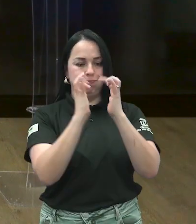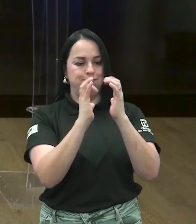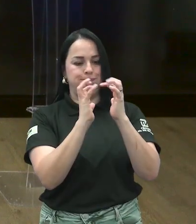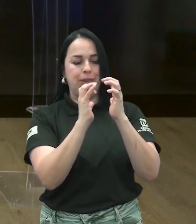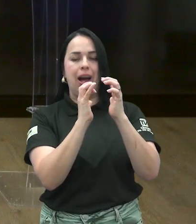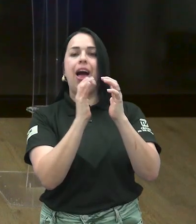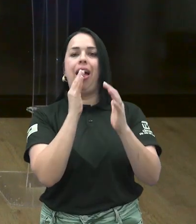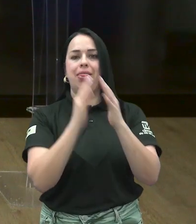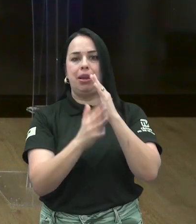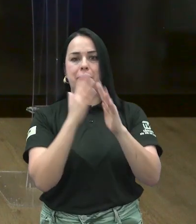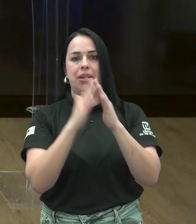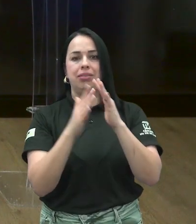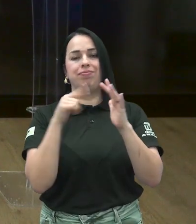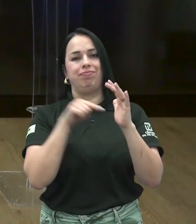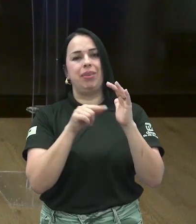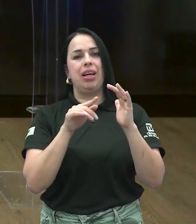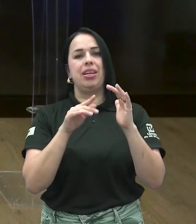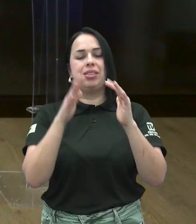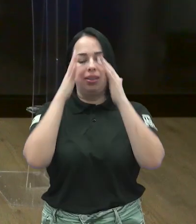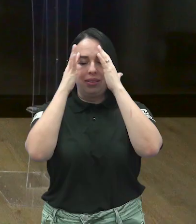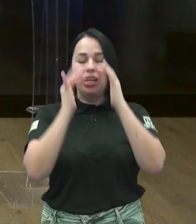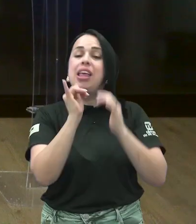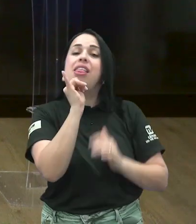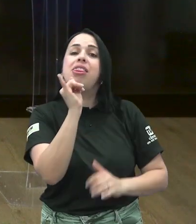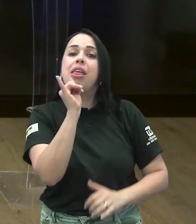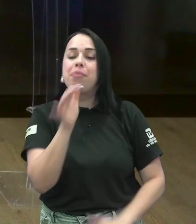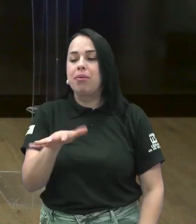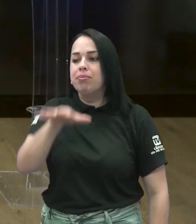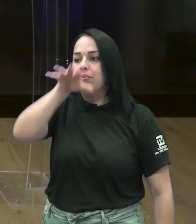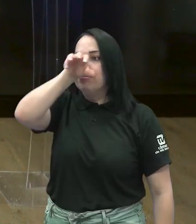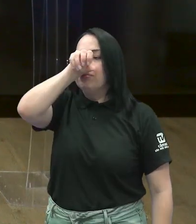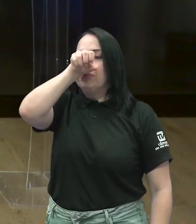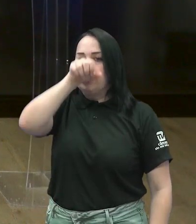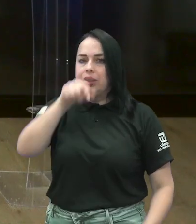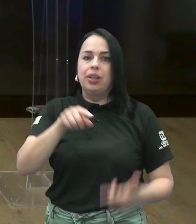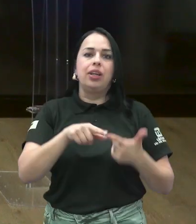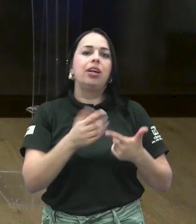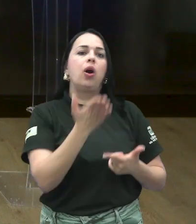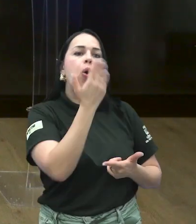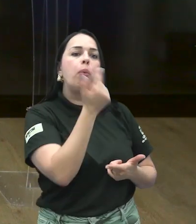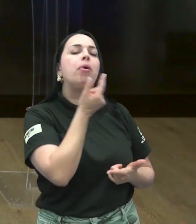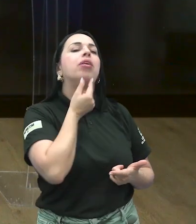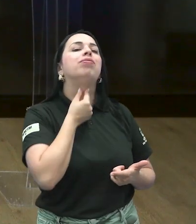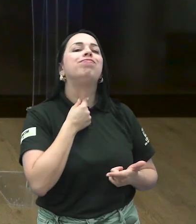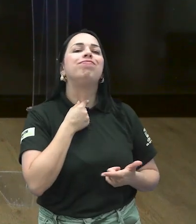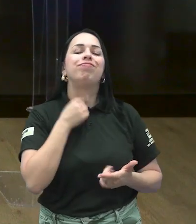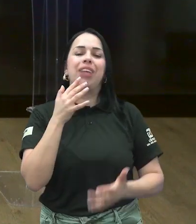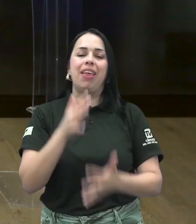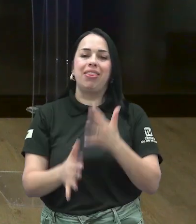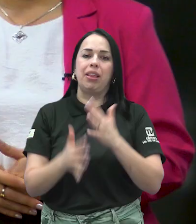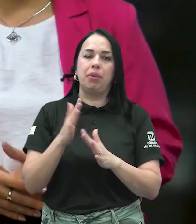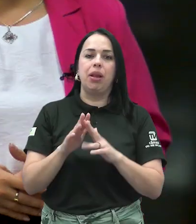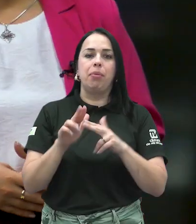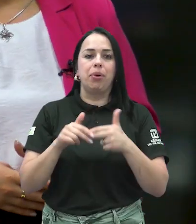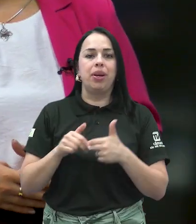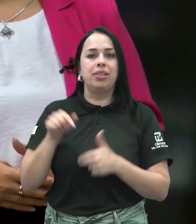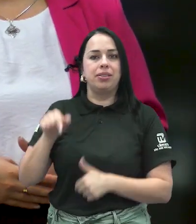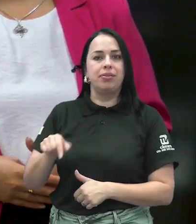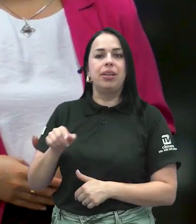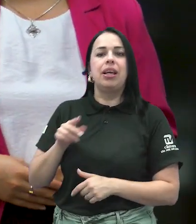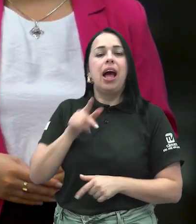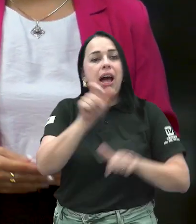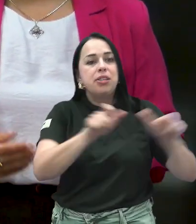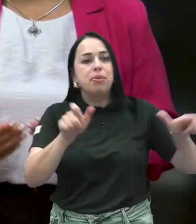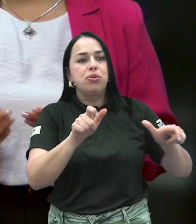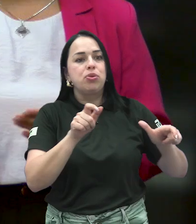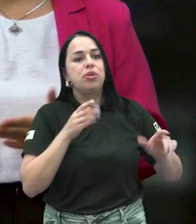dos neurônios motores, responsáveis por gestos simples, como respirar, engolir e se mover. E a AME tem